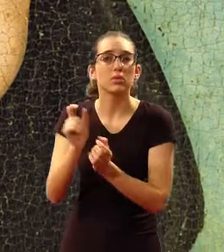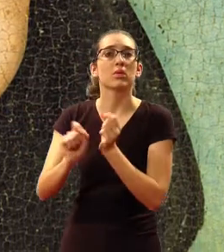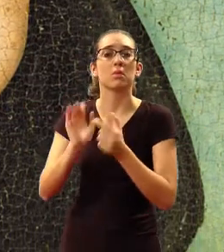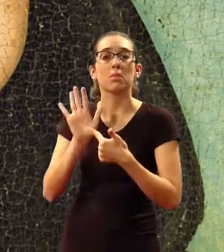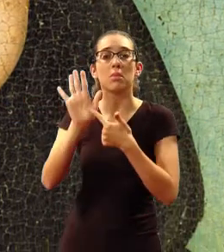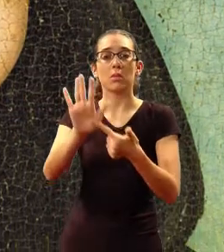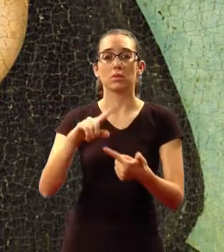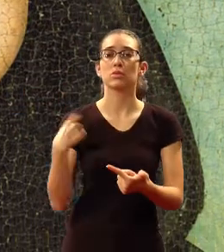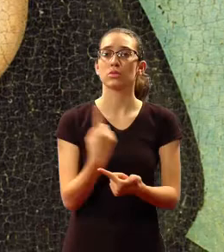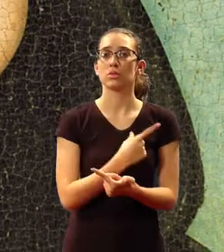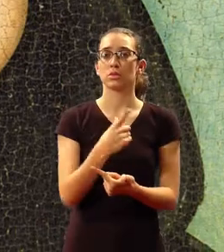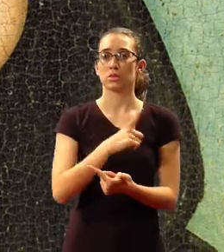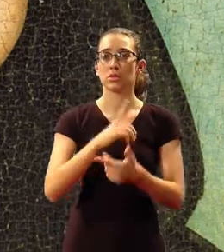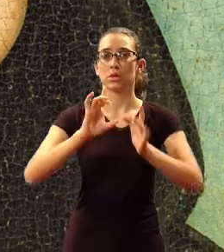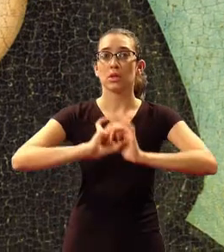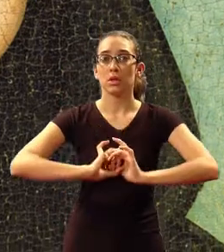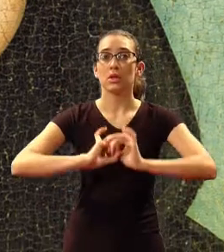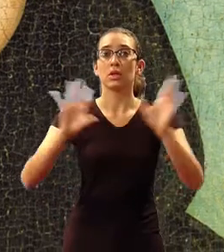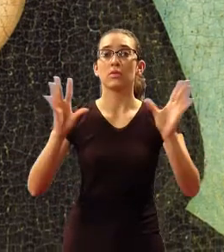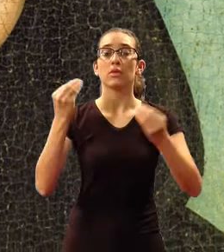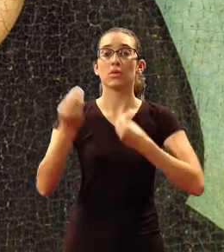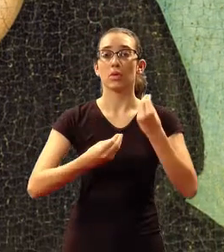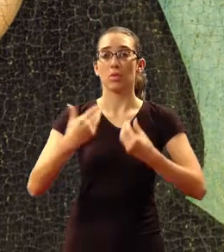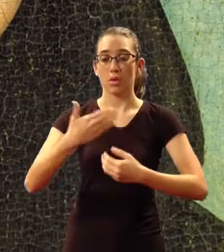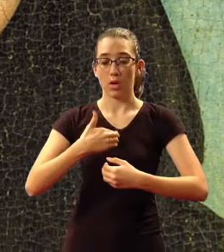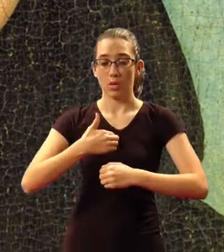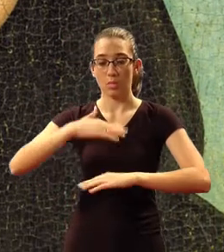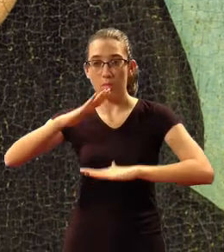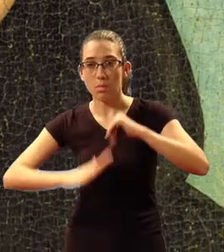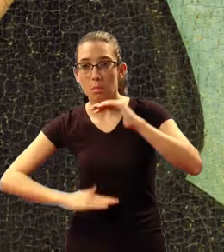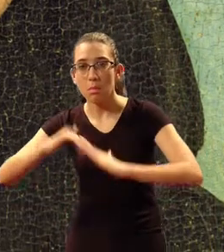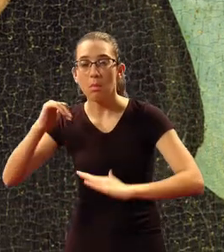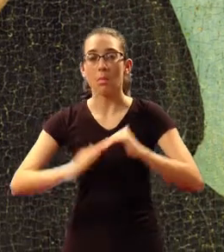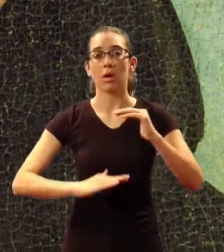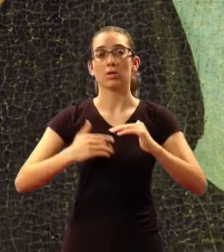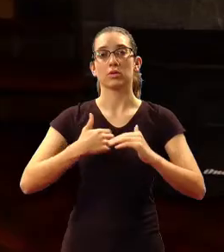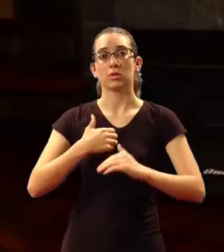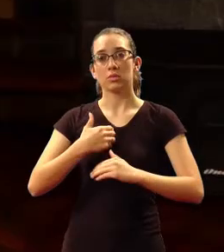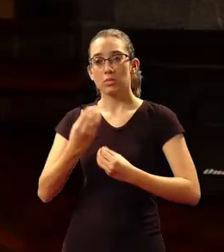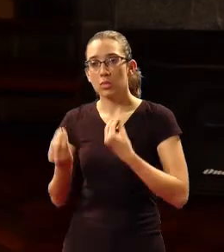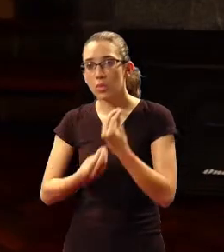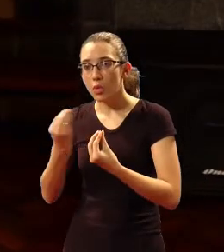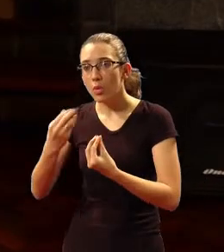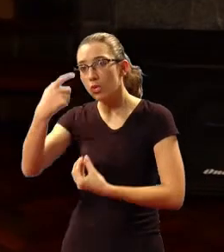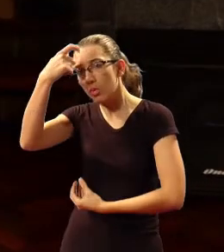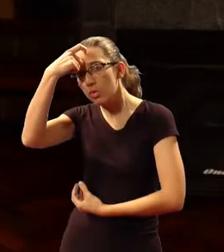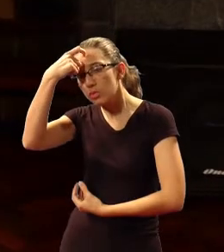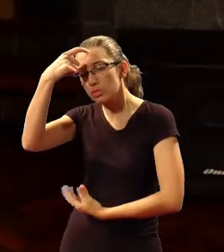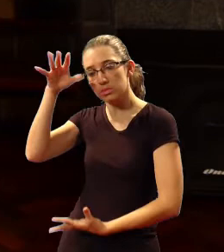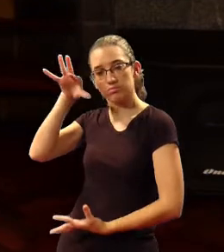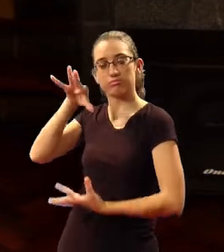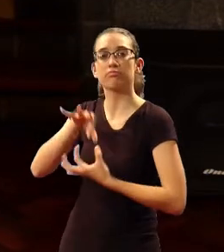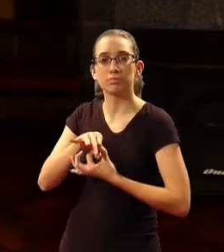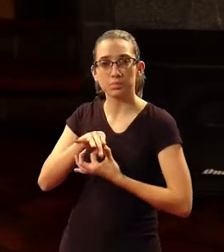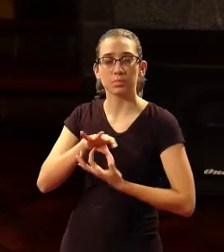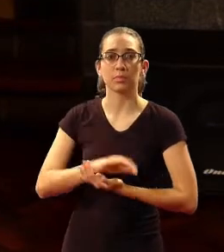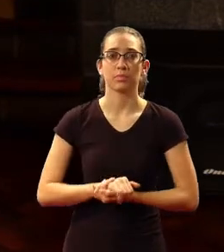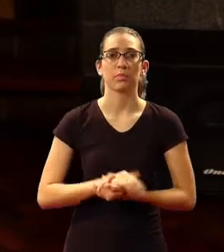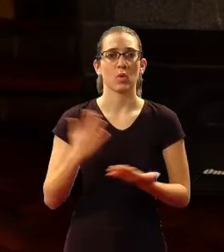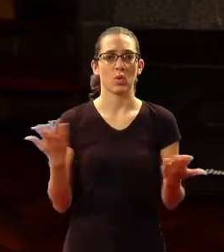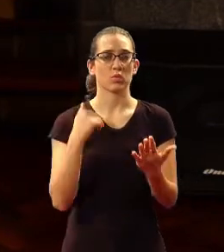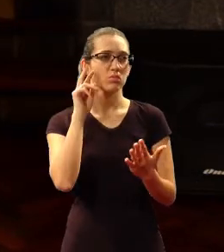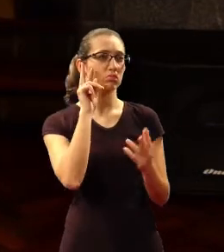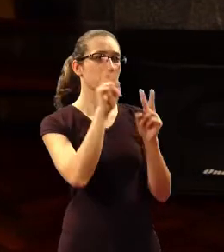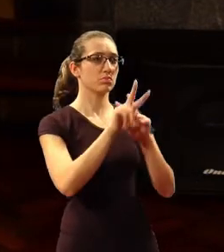ele mostra que nós temos liberdade para agir de acordo com a consciência que nós temos. Então, a pintura realmente hoje, vista em